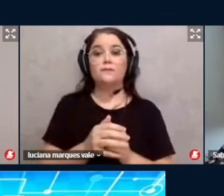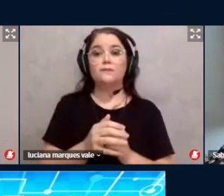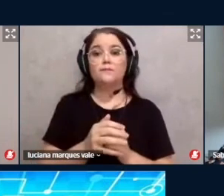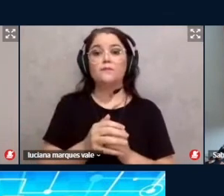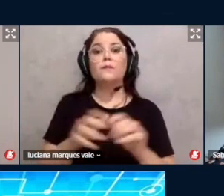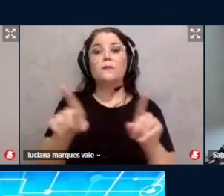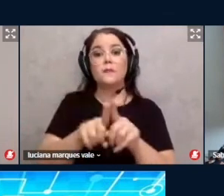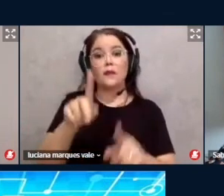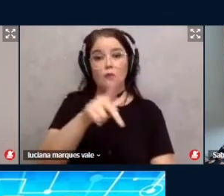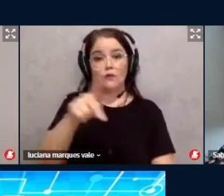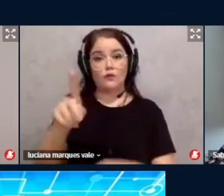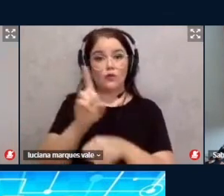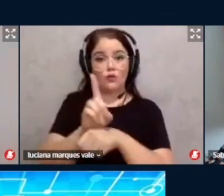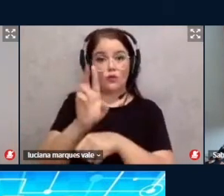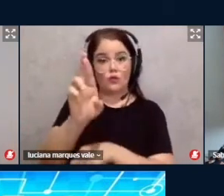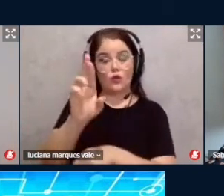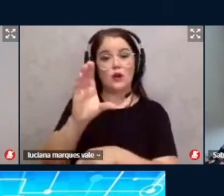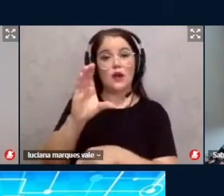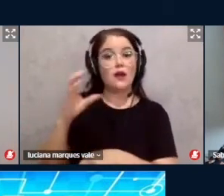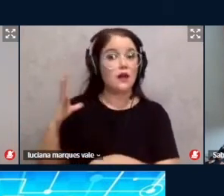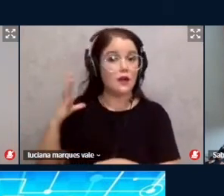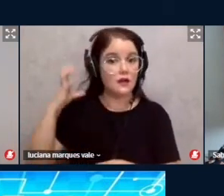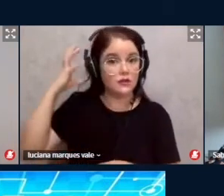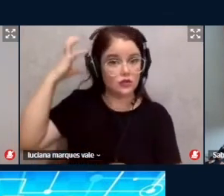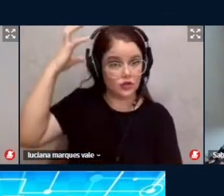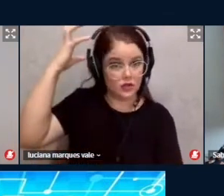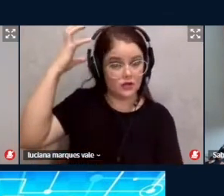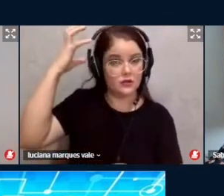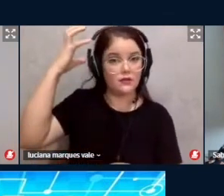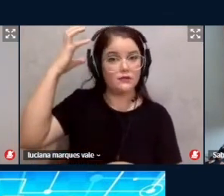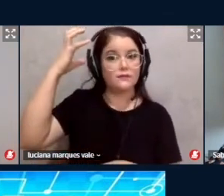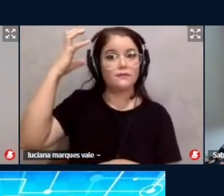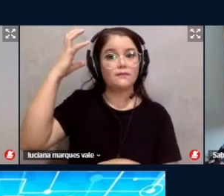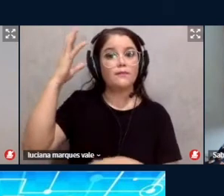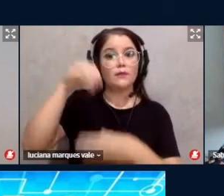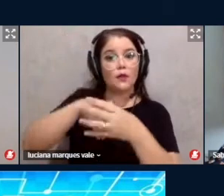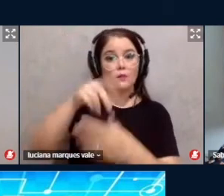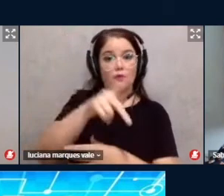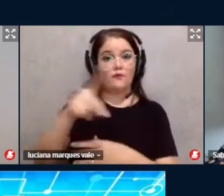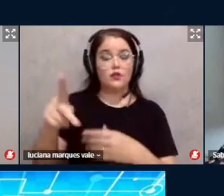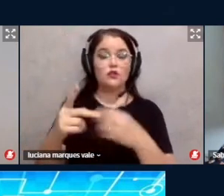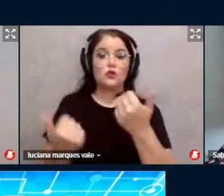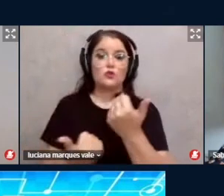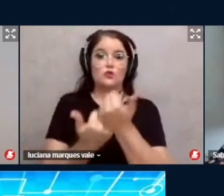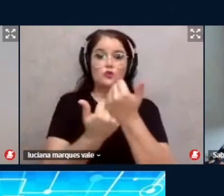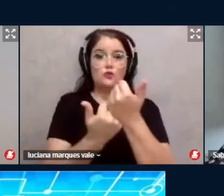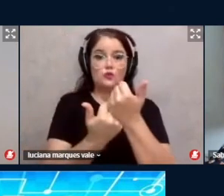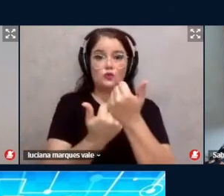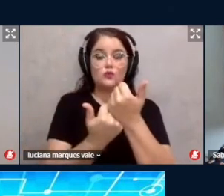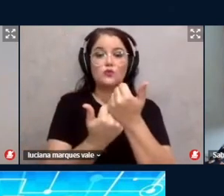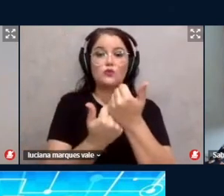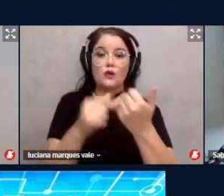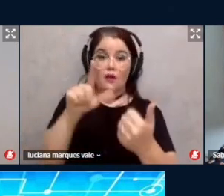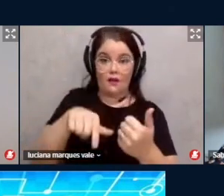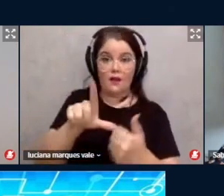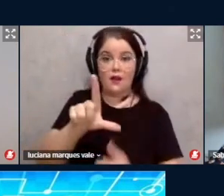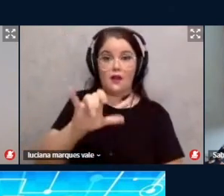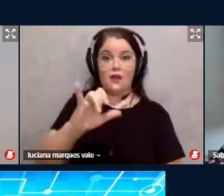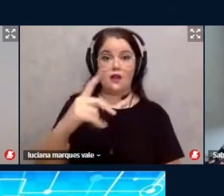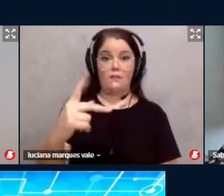professora doutora Cristiane Batista do Nascimento, professora suplente do LIPE,